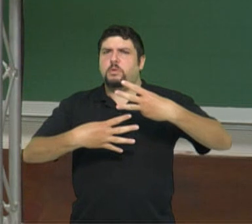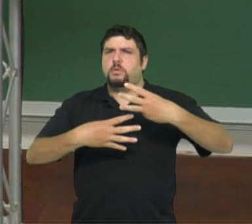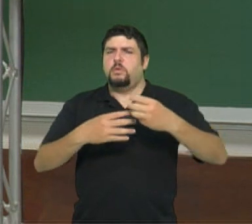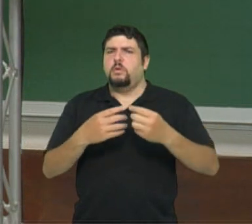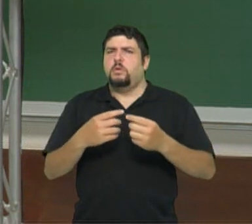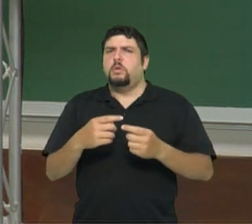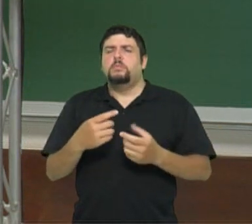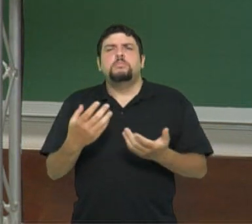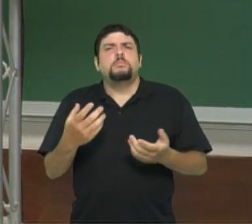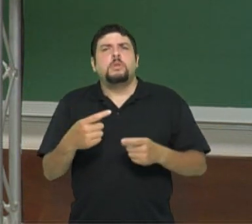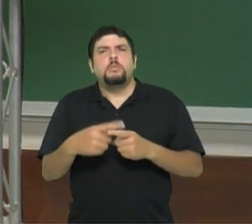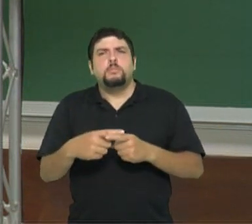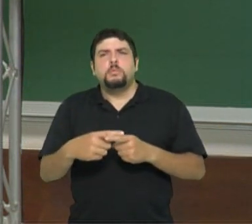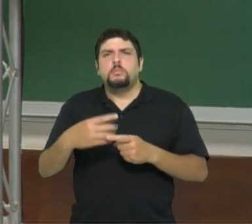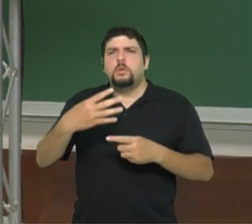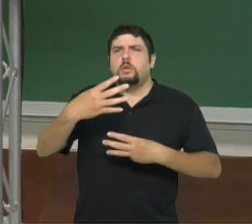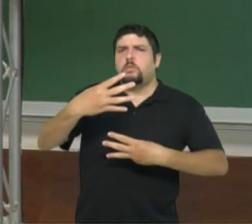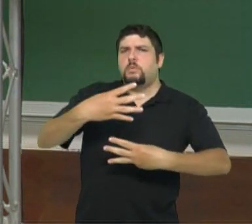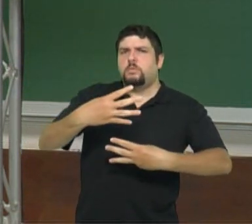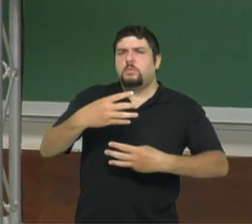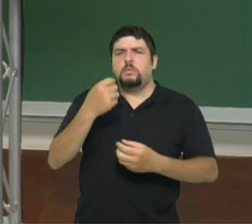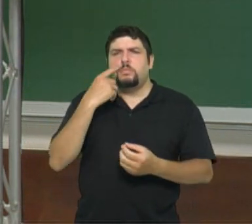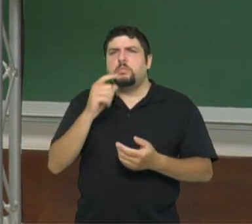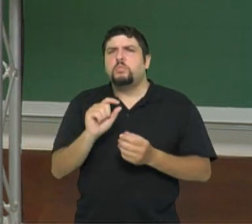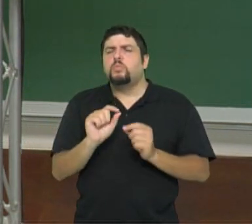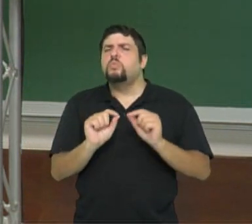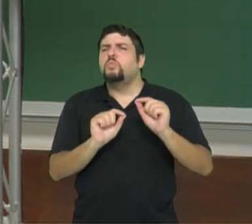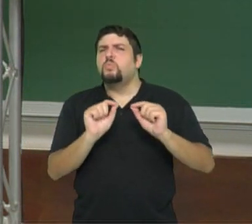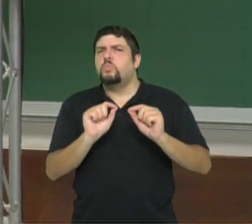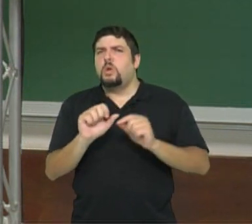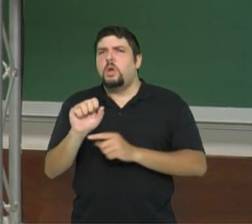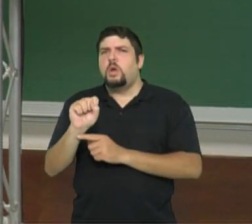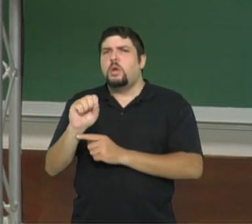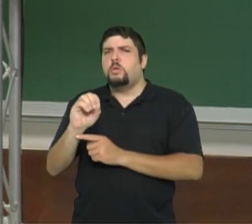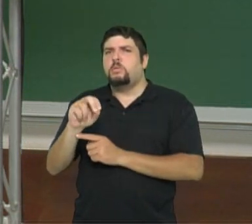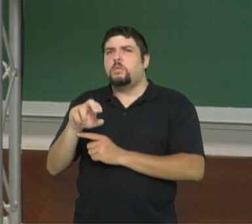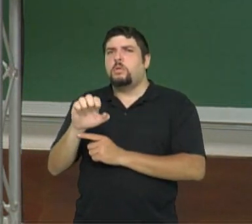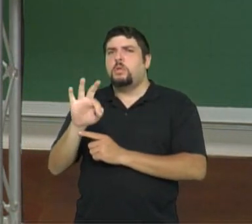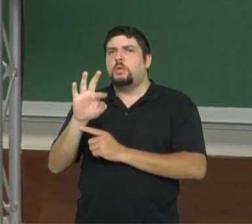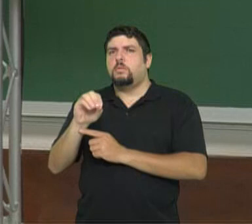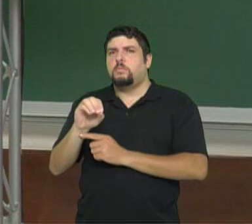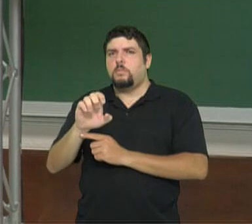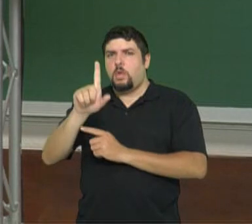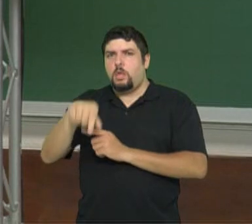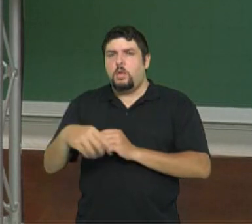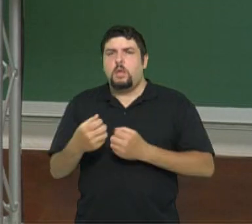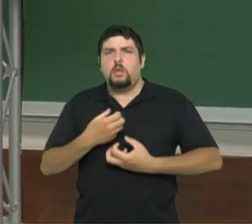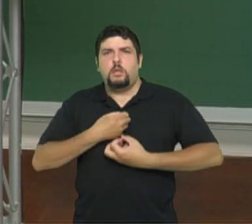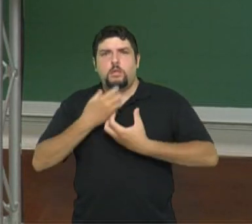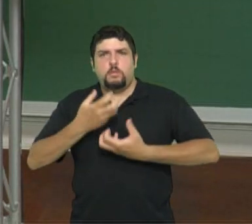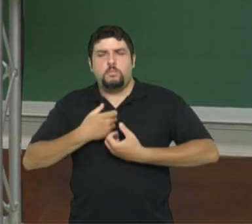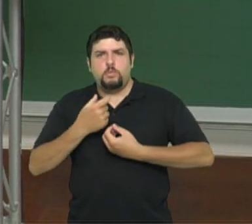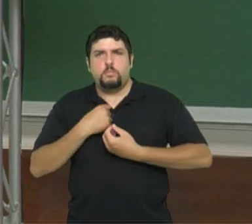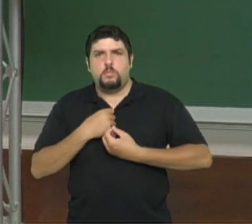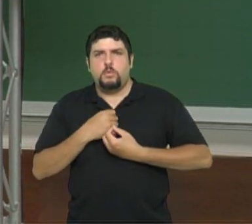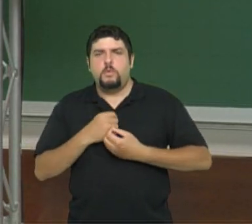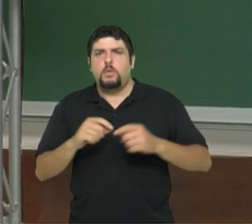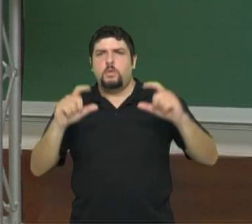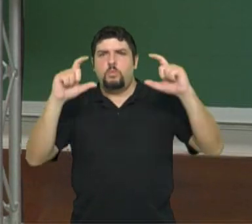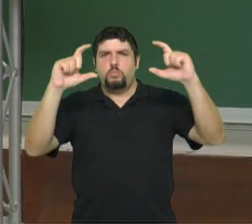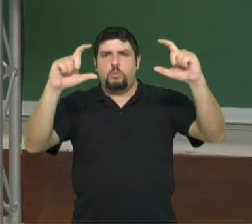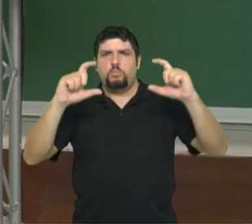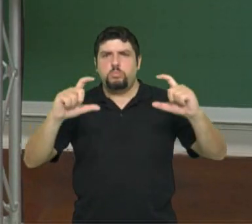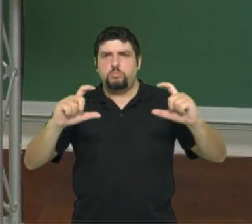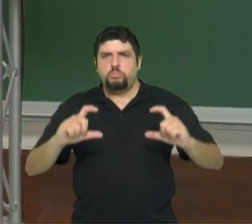bem sonetos. E o que vem a ser um soneto? Um soneto é um poema que ele é composto por 4